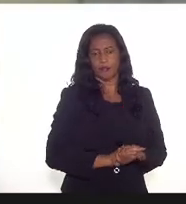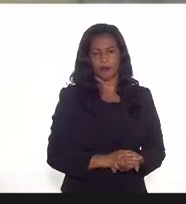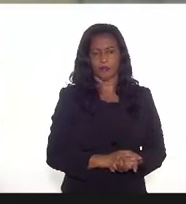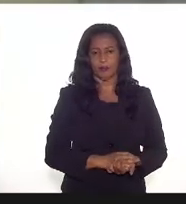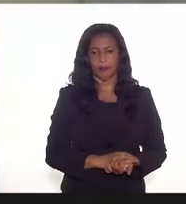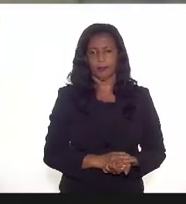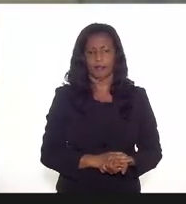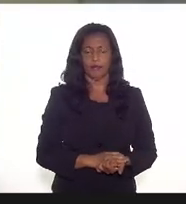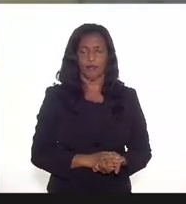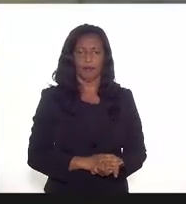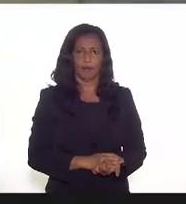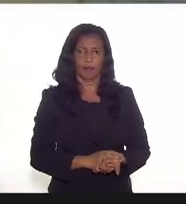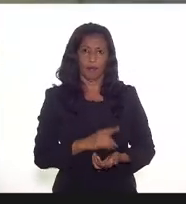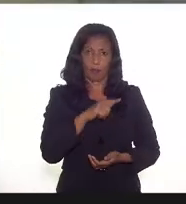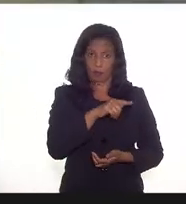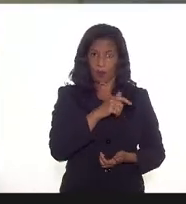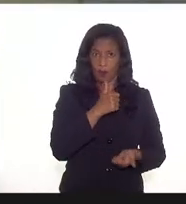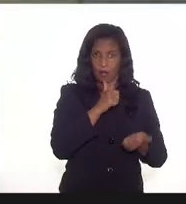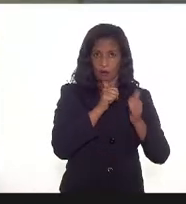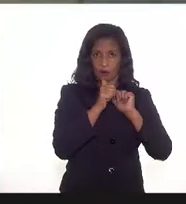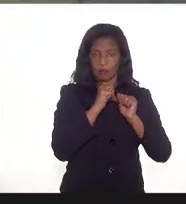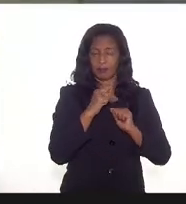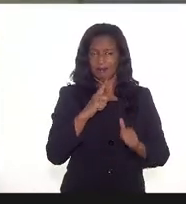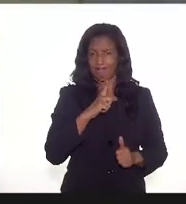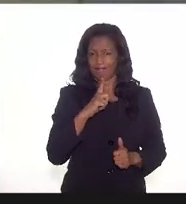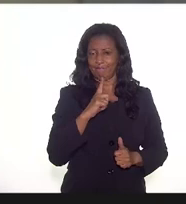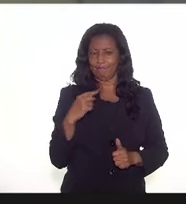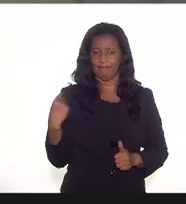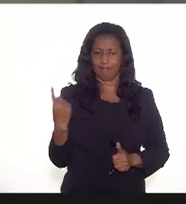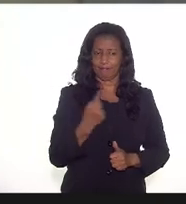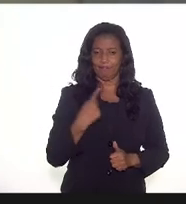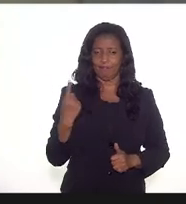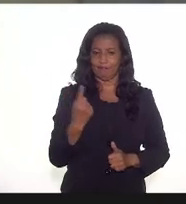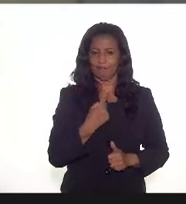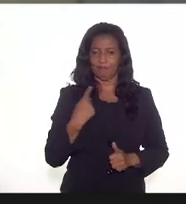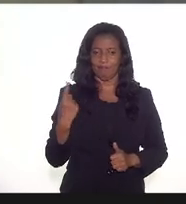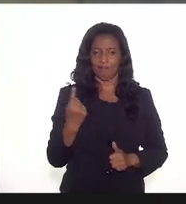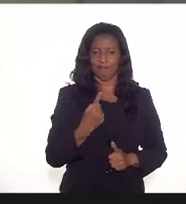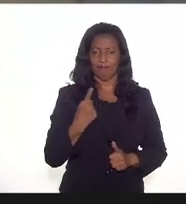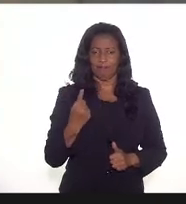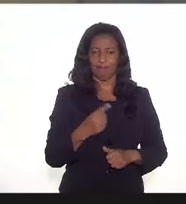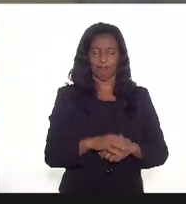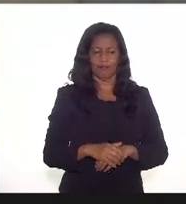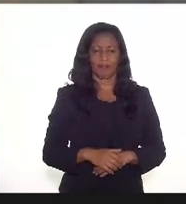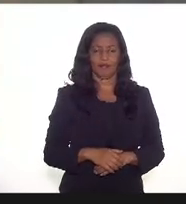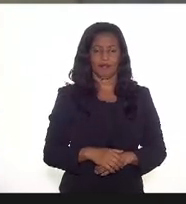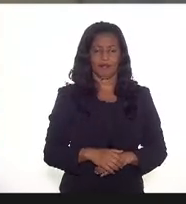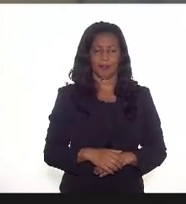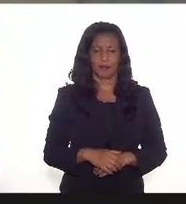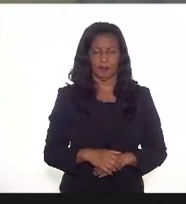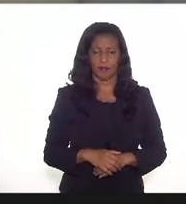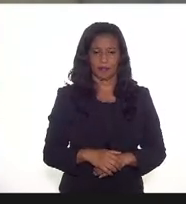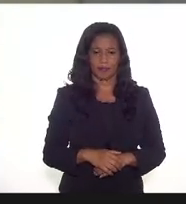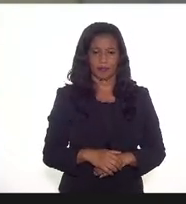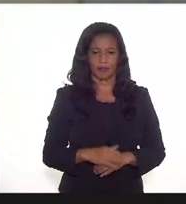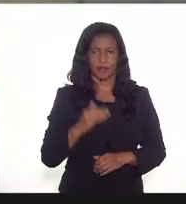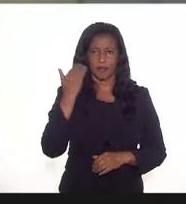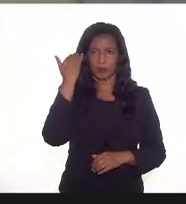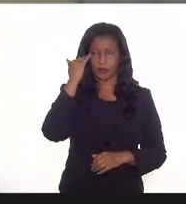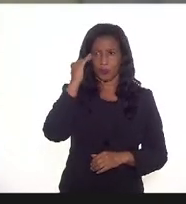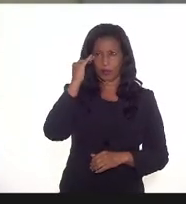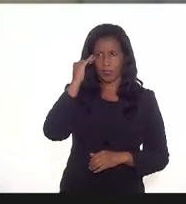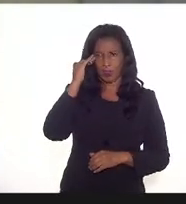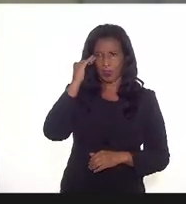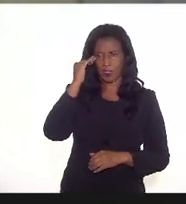Veja só, o setor cervejeiro tem a nossa, evidentemente, anuência, porque, no meu entendimento, esse